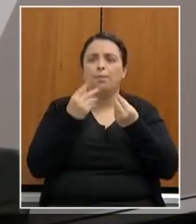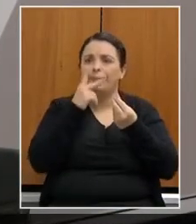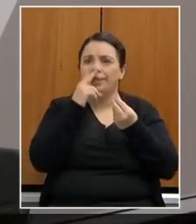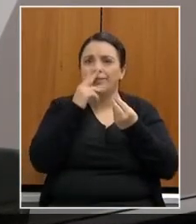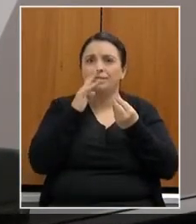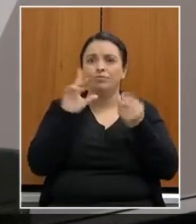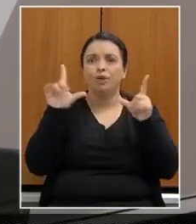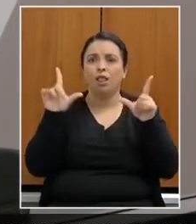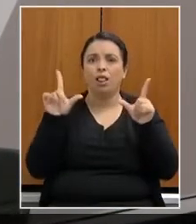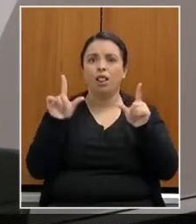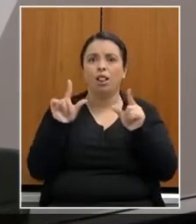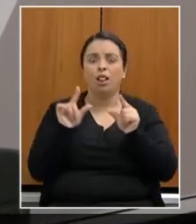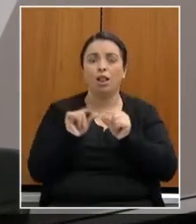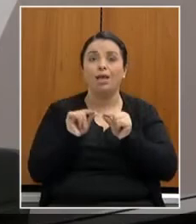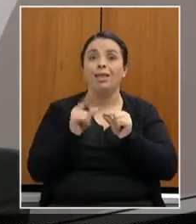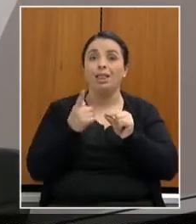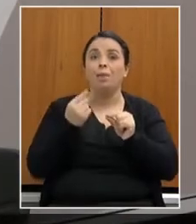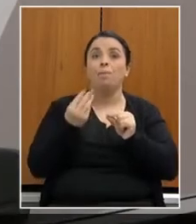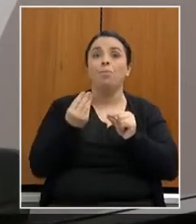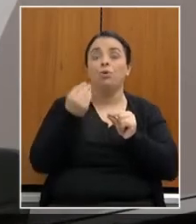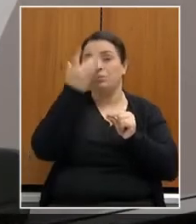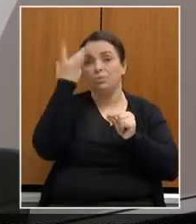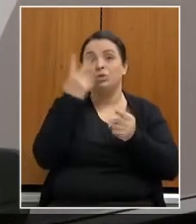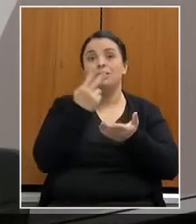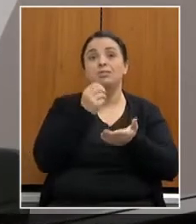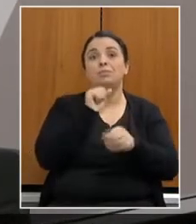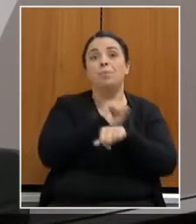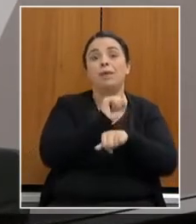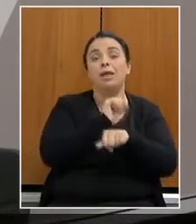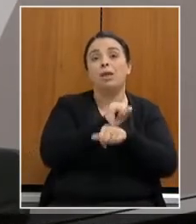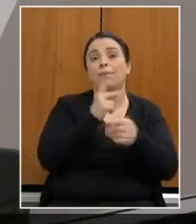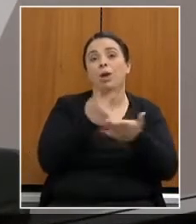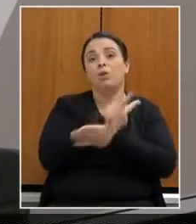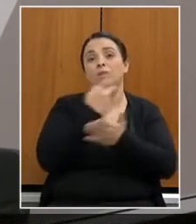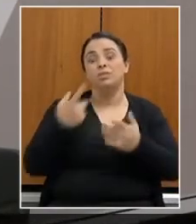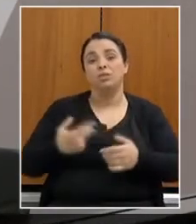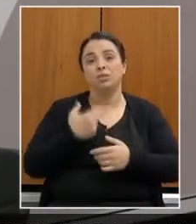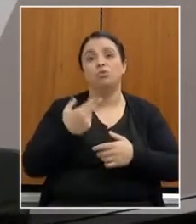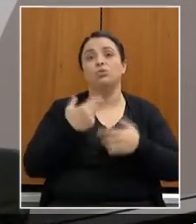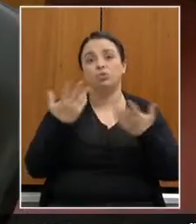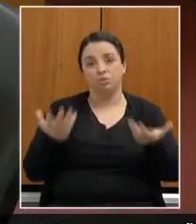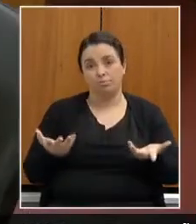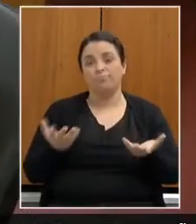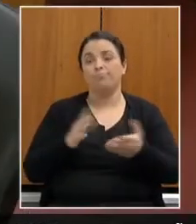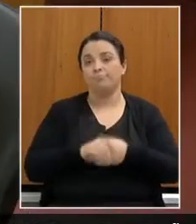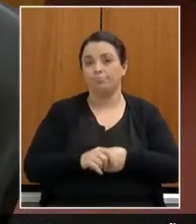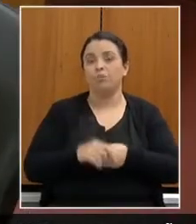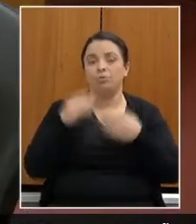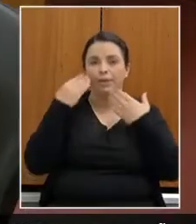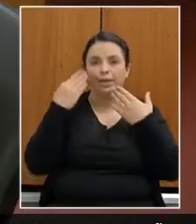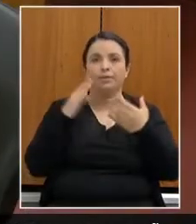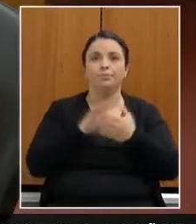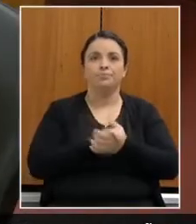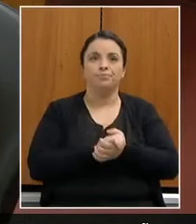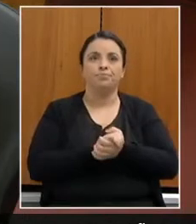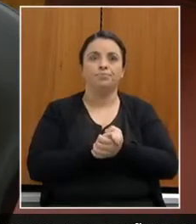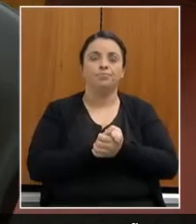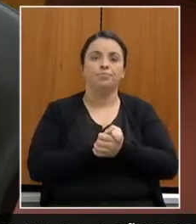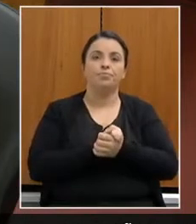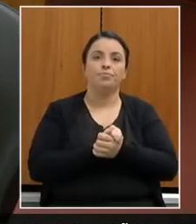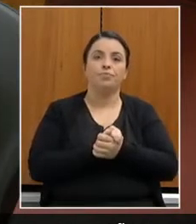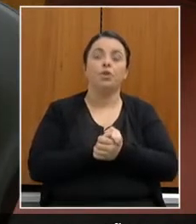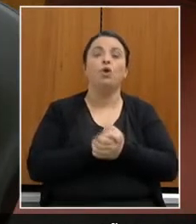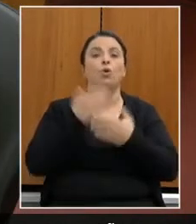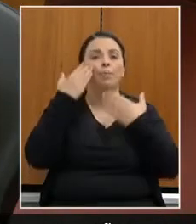está um acúmulo muito grande então como que está a visão de vocês para poder reestabelecer isso obrigado palavra secretária obrigado